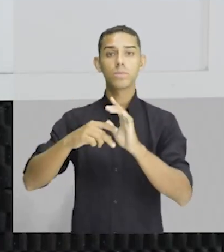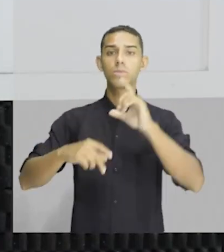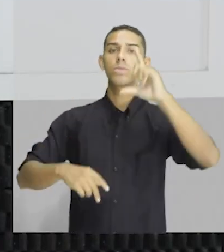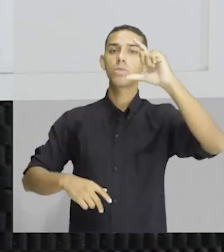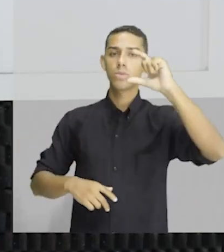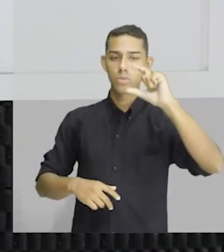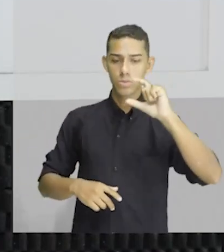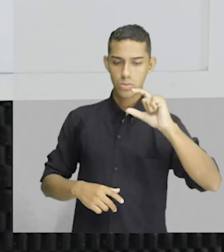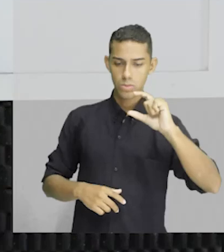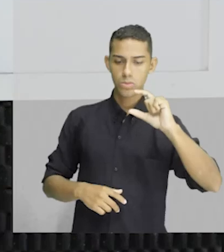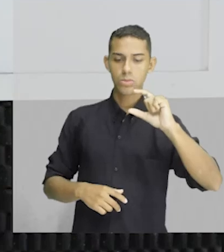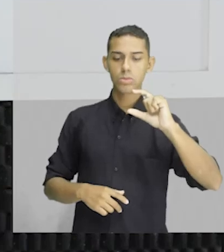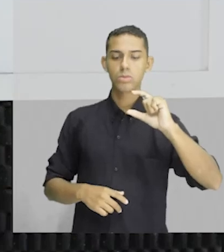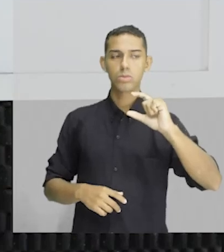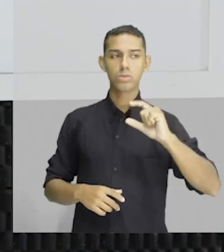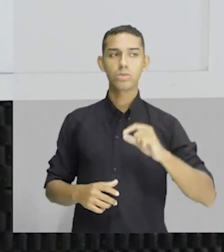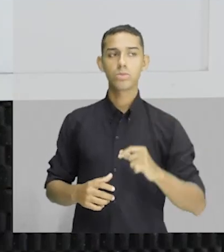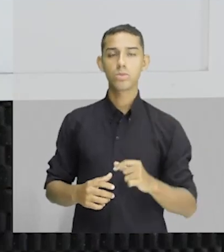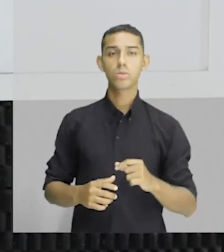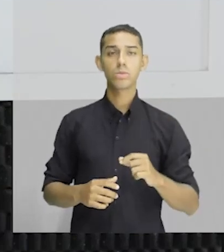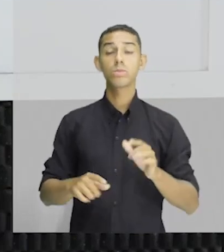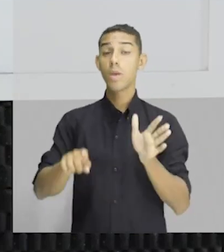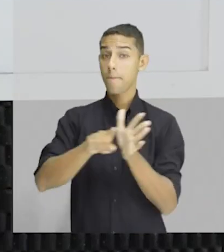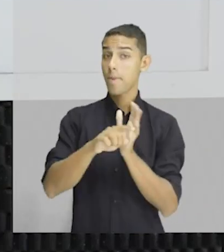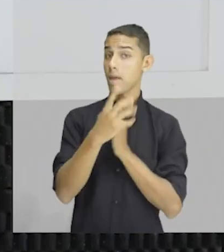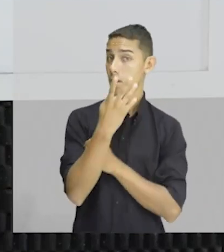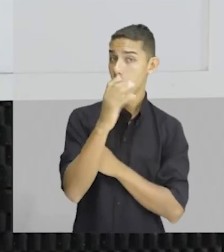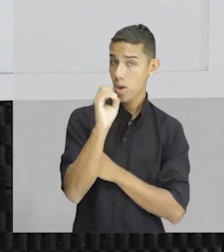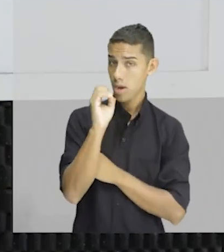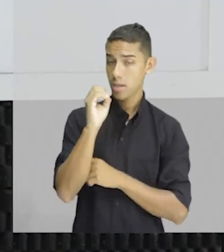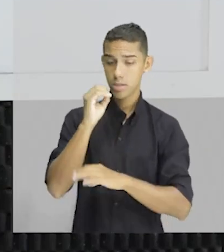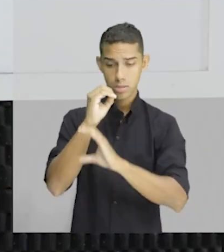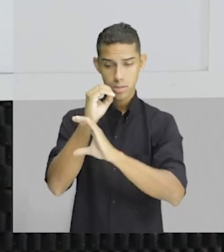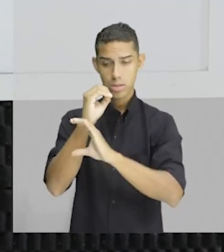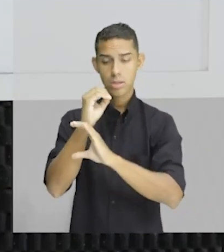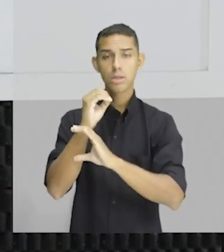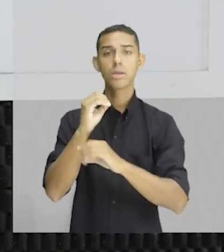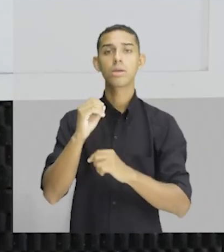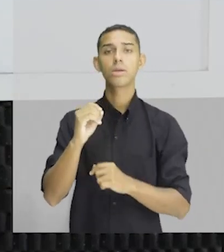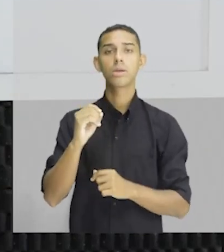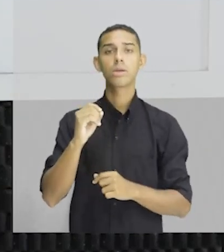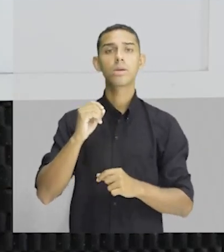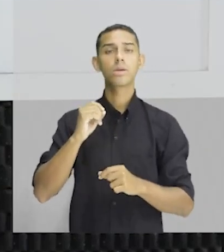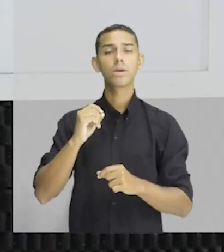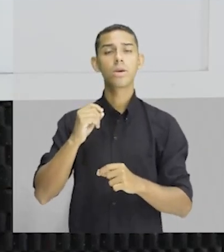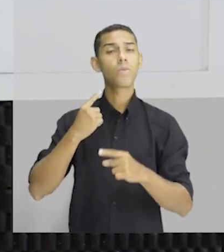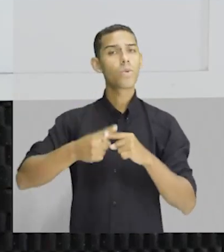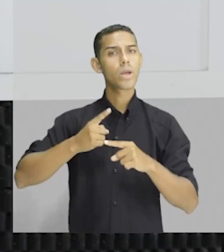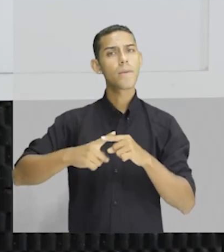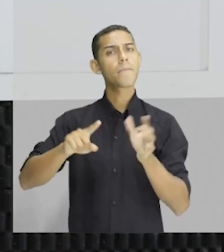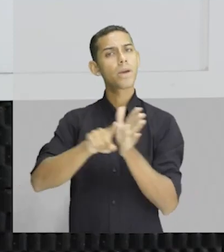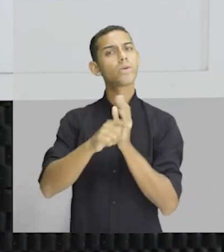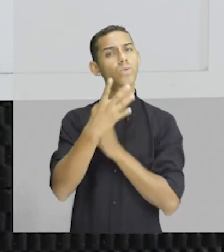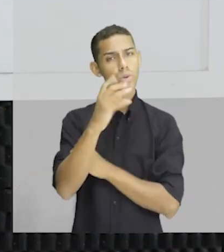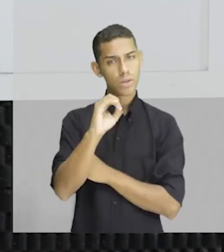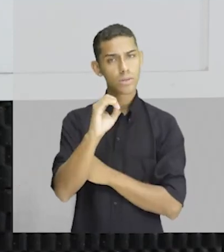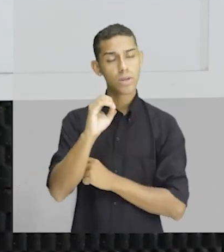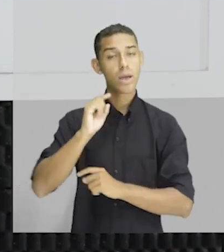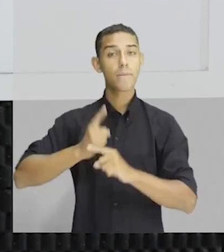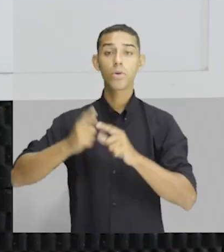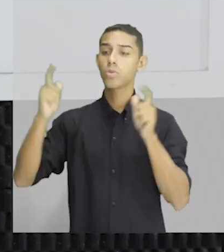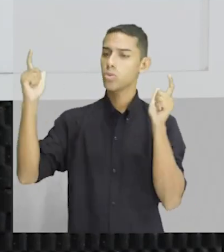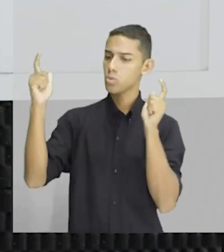diminuiu 400, por que deu menos 40 graus Celsius, perdão. Por que deu menos 40?